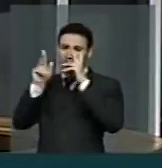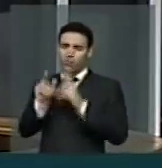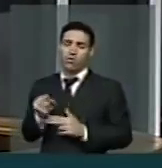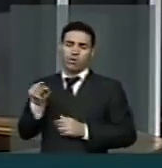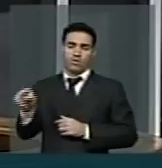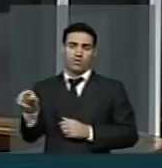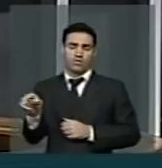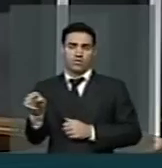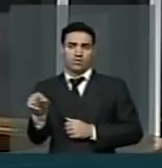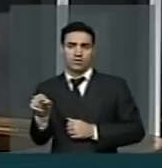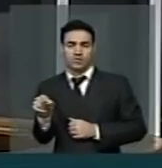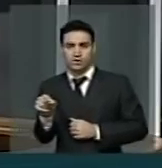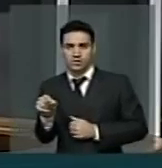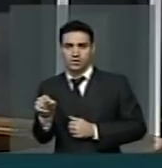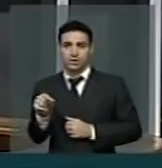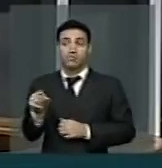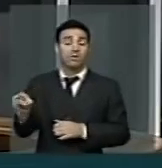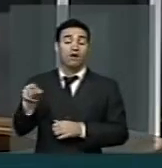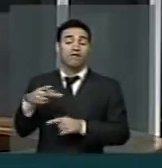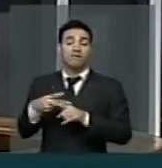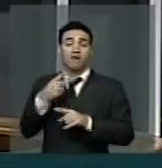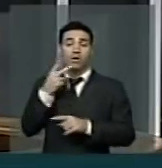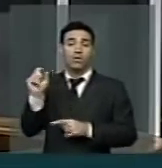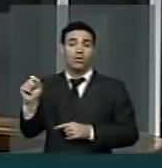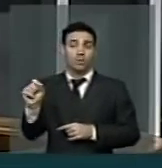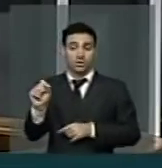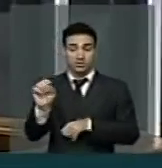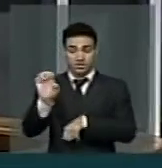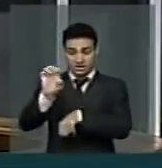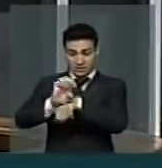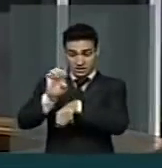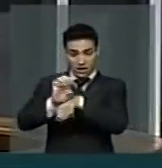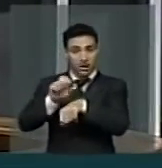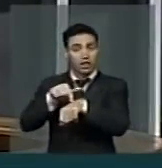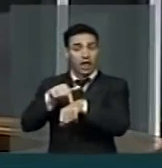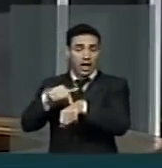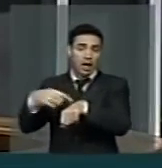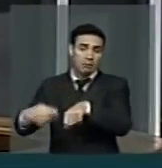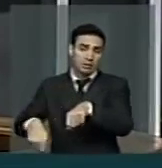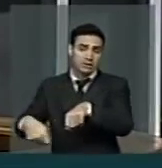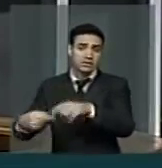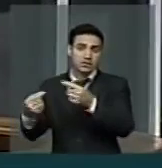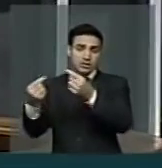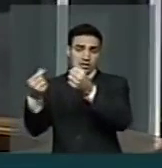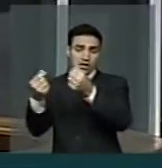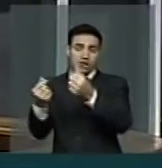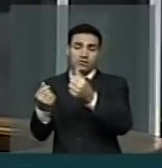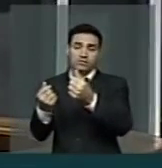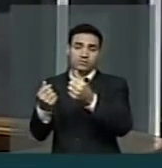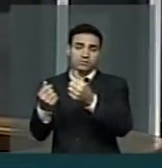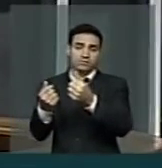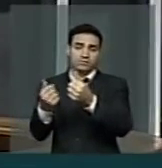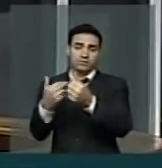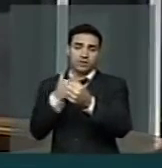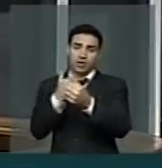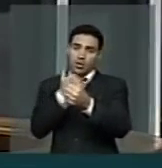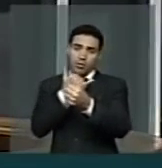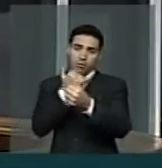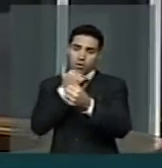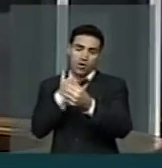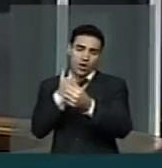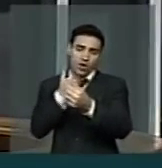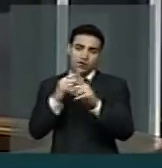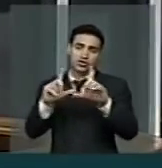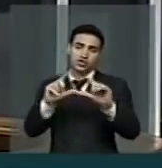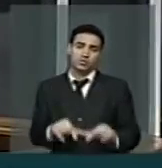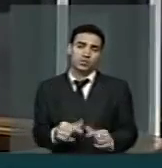que um Estado que precisa de recursos não pode desonerar.